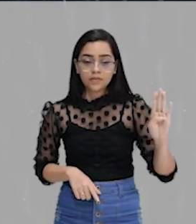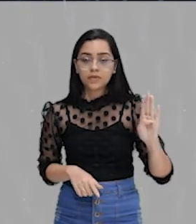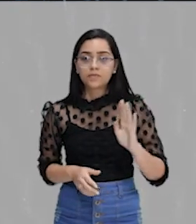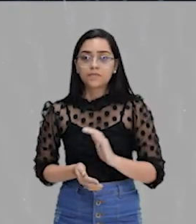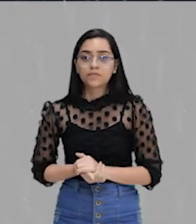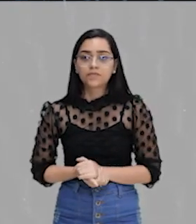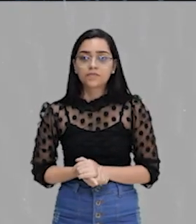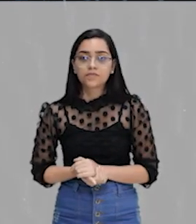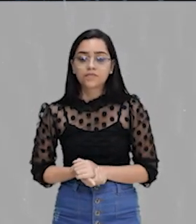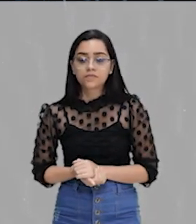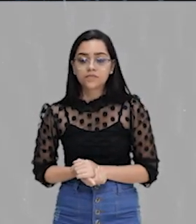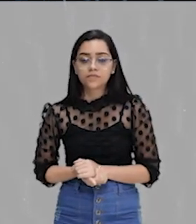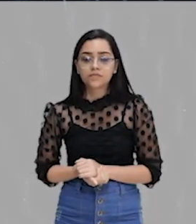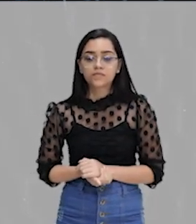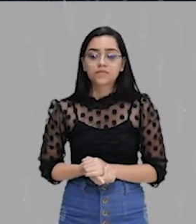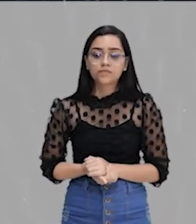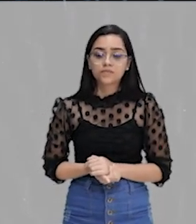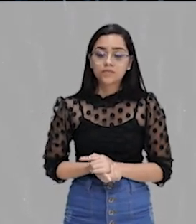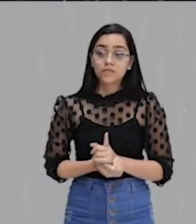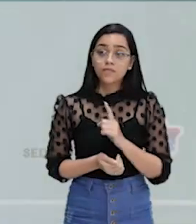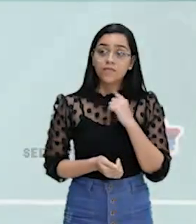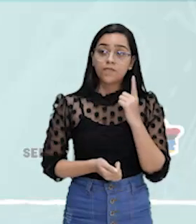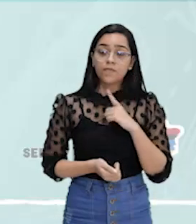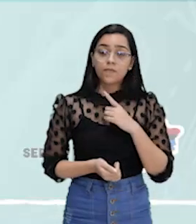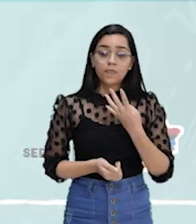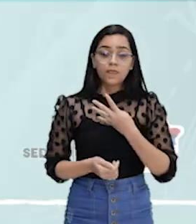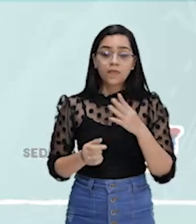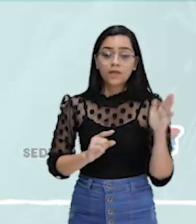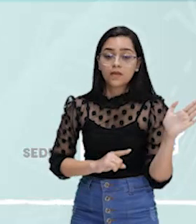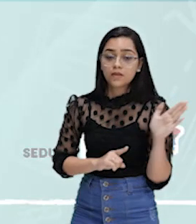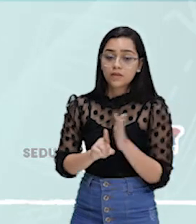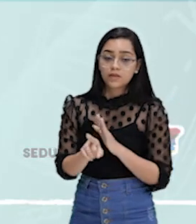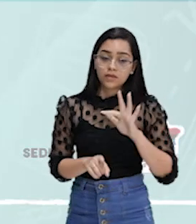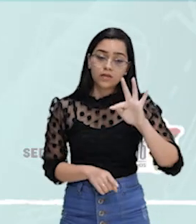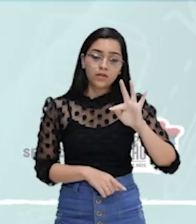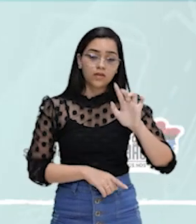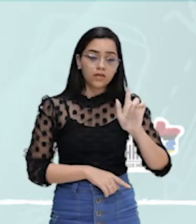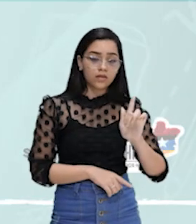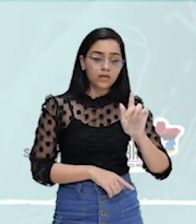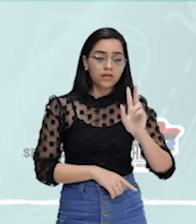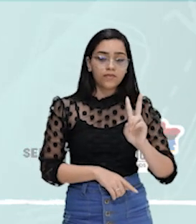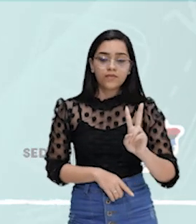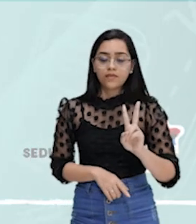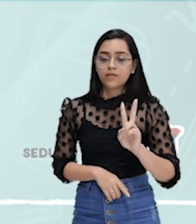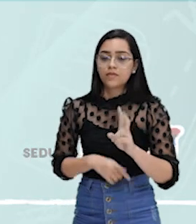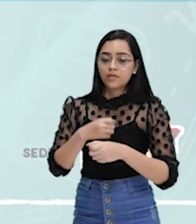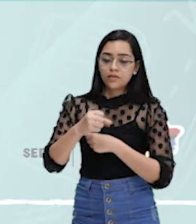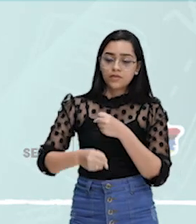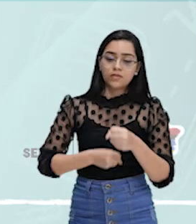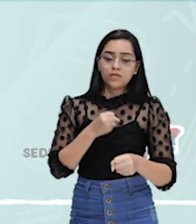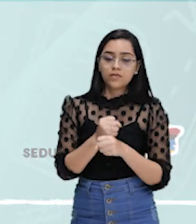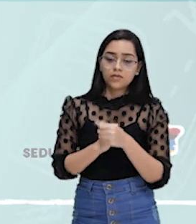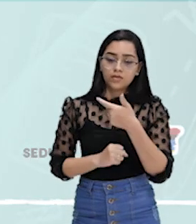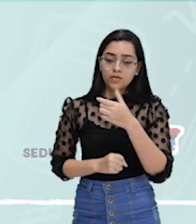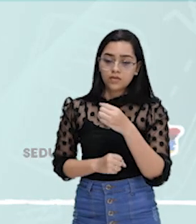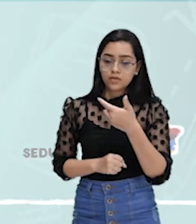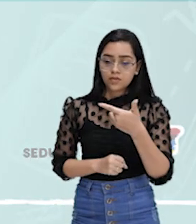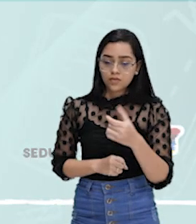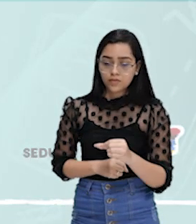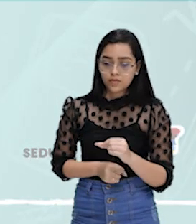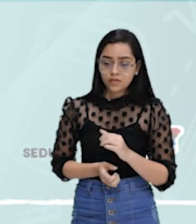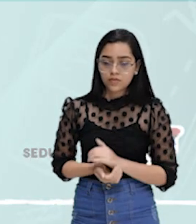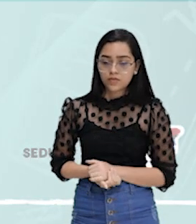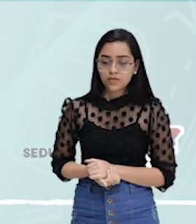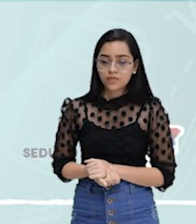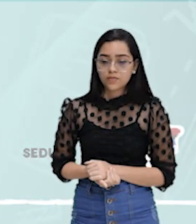de bola. Ok? E aqui nós temos a nossa quarta questão, da Fundação Getúlio Vargas, que caiu em 2020, caiu no